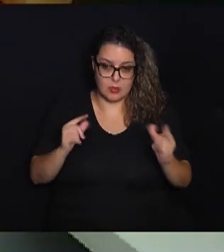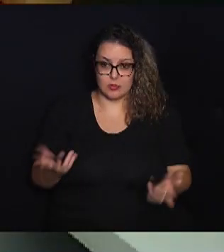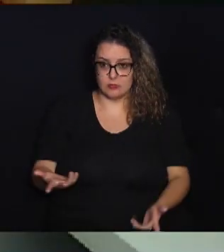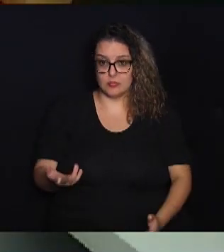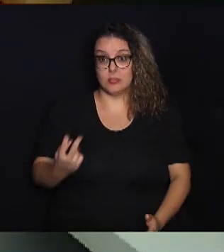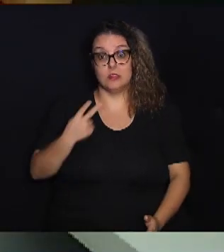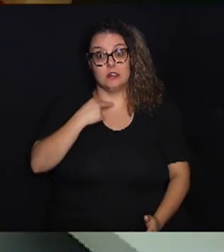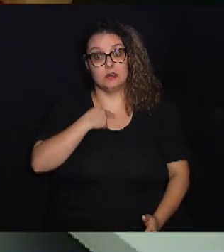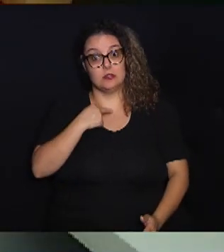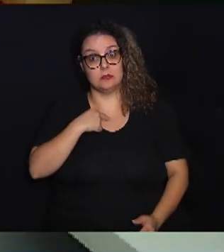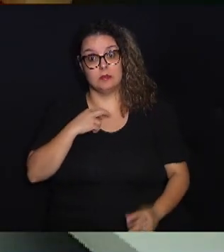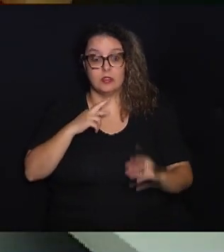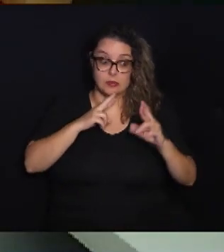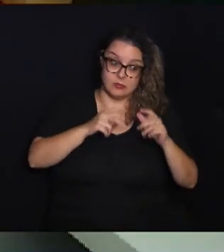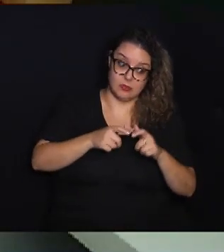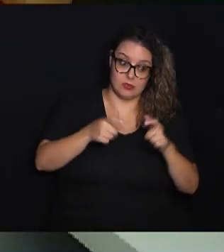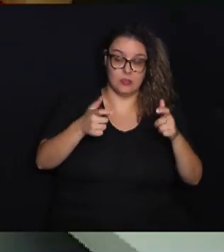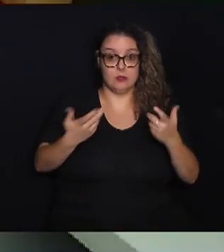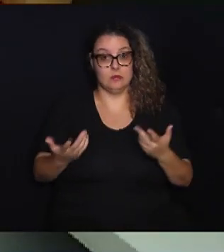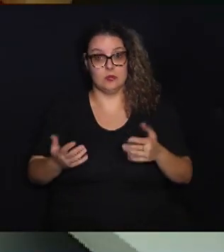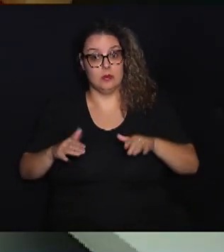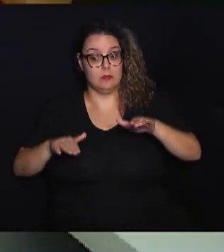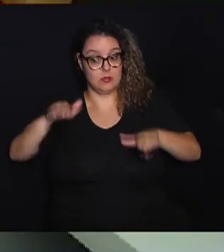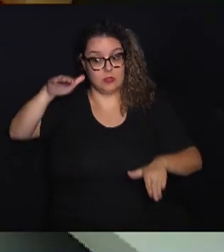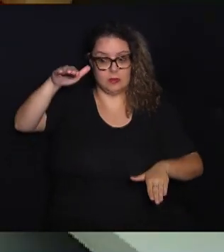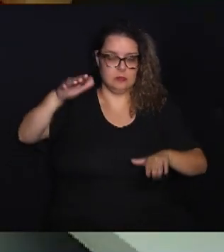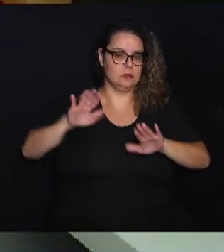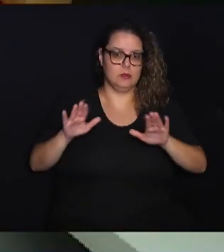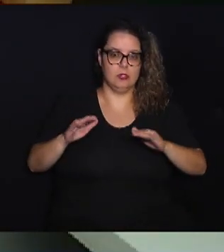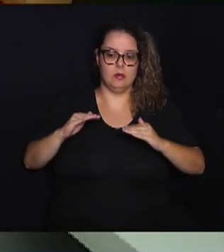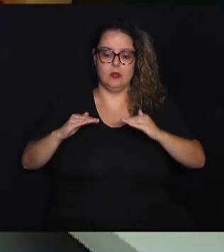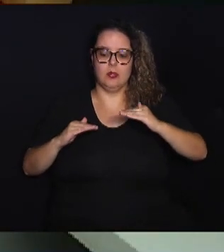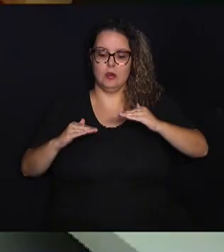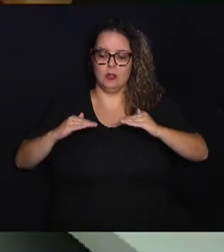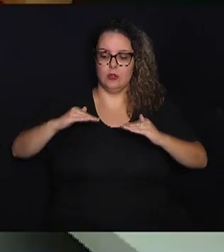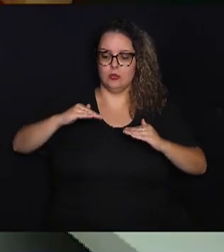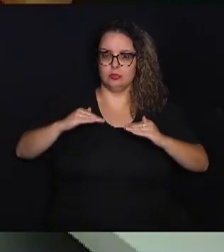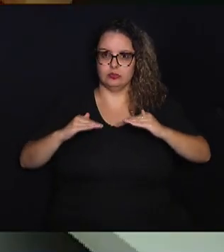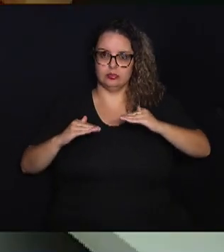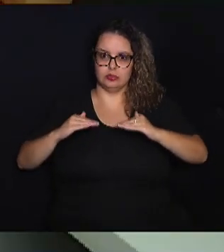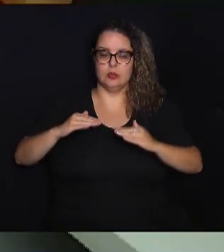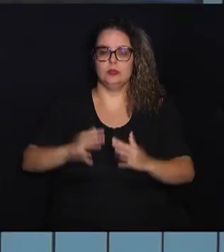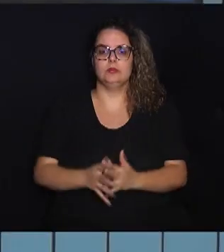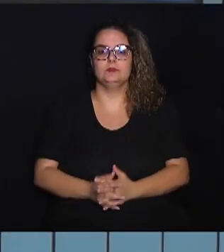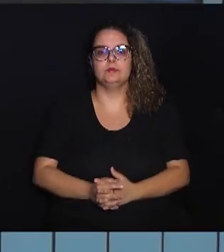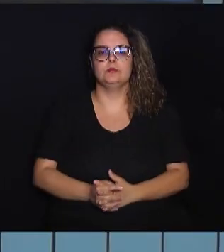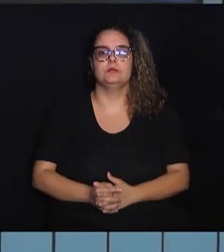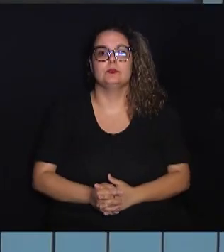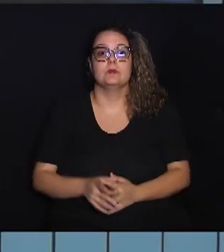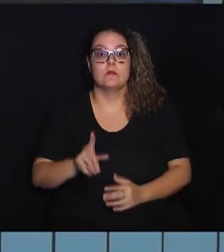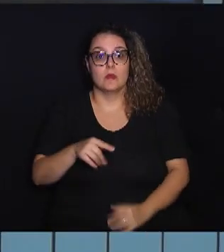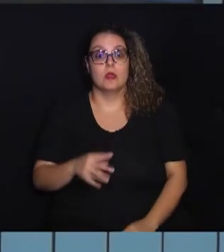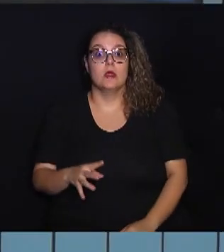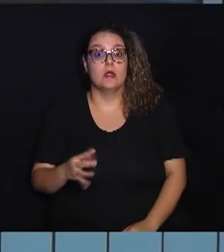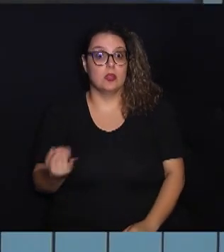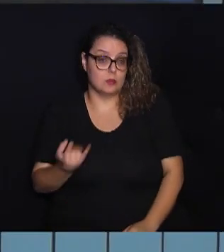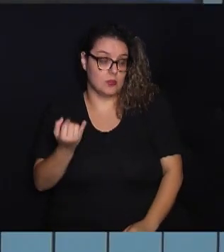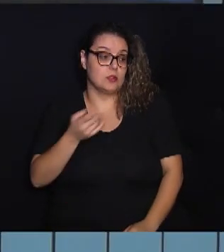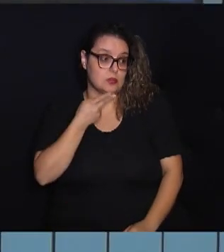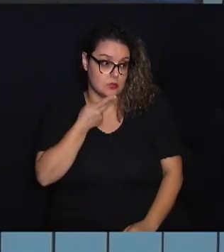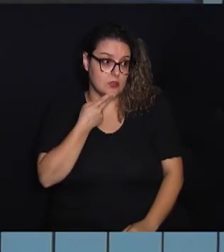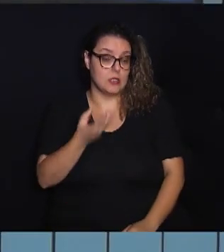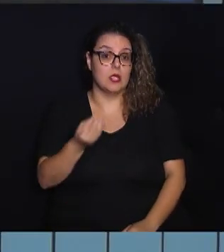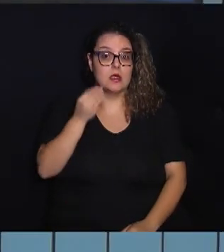pode se balizar por extremos. A natureza tem sempre um ponto médio de equilíbrio. Interessante isso que você falou, né?